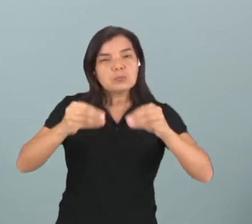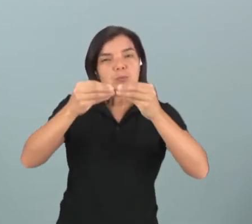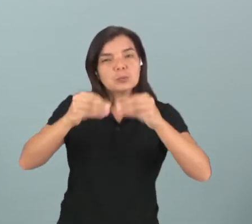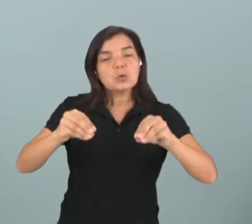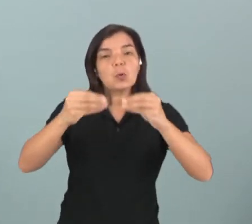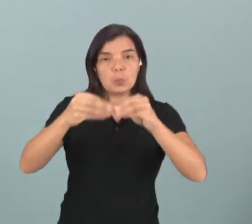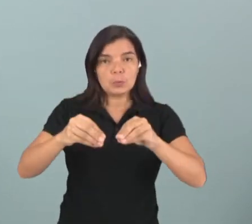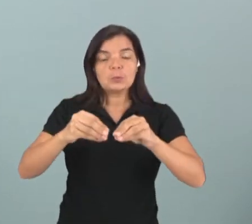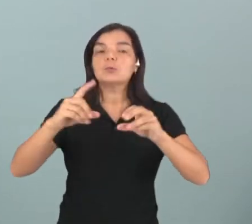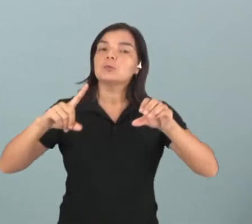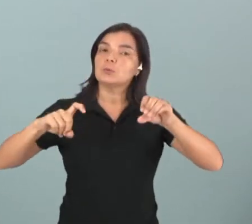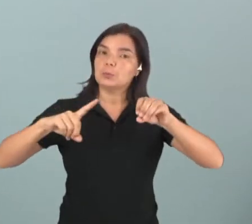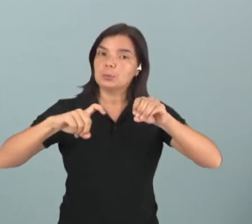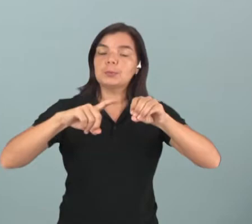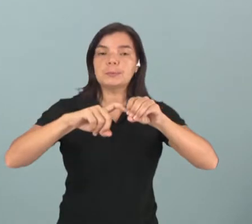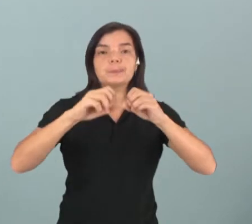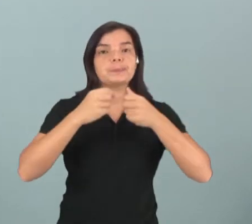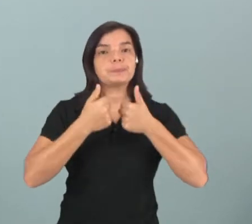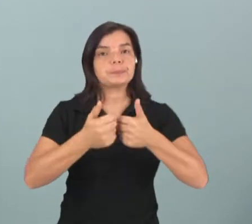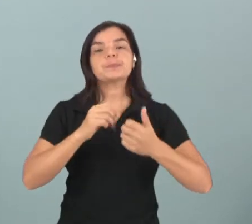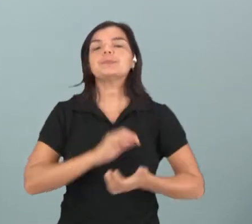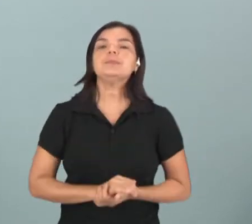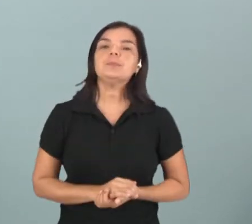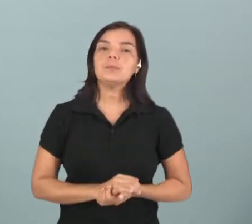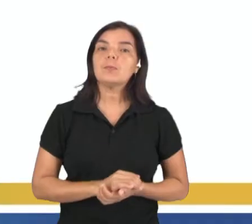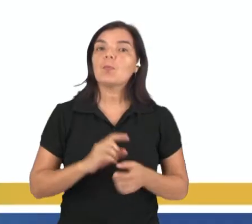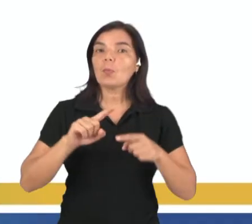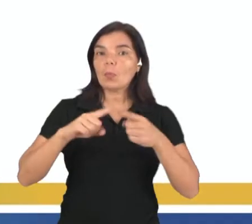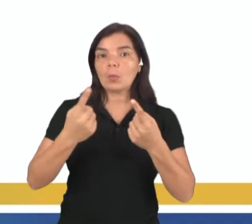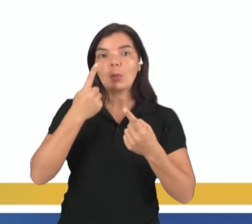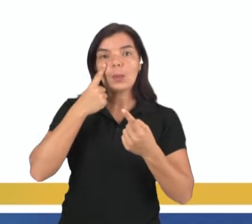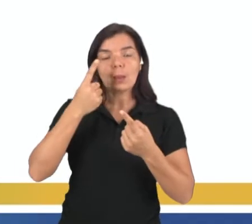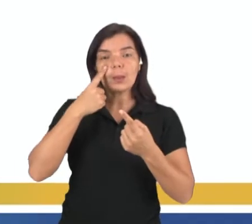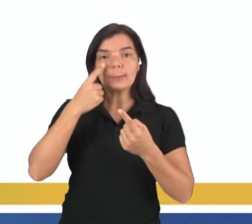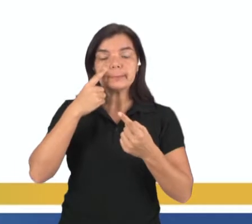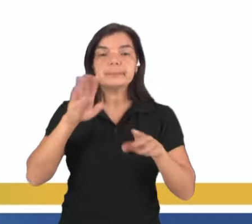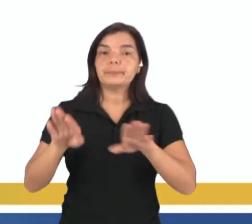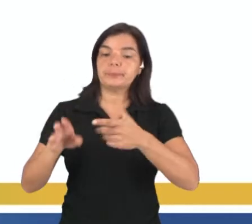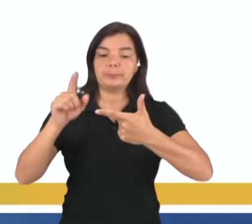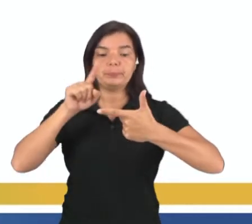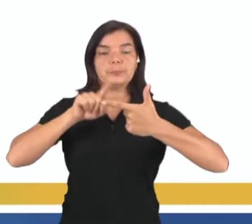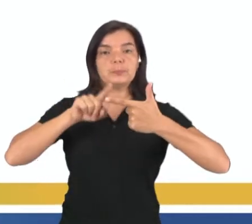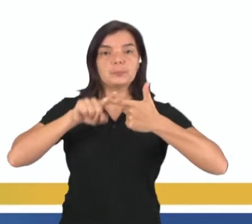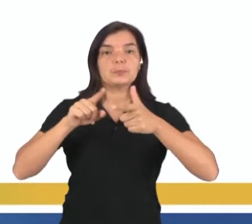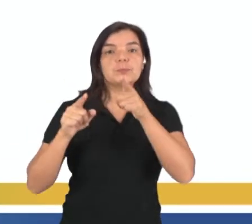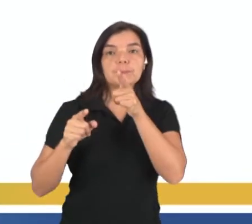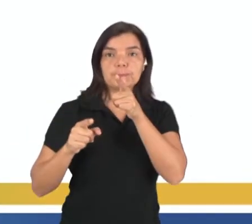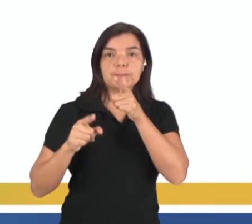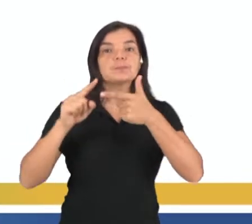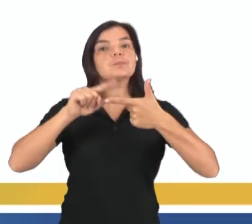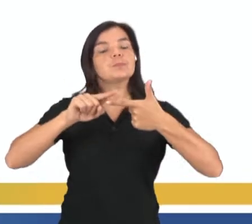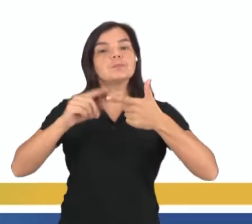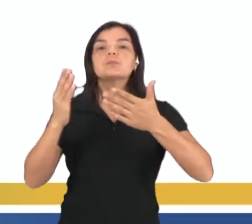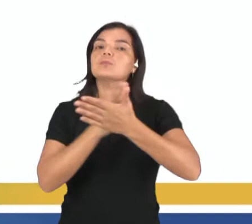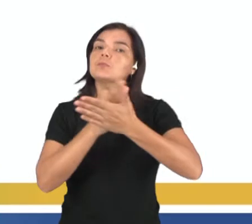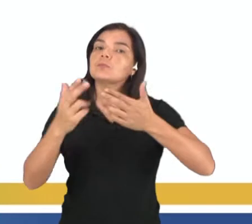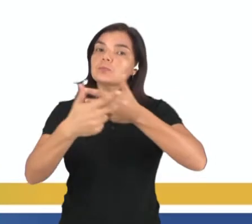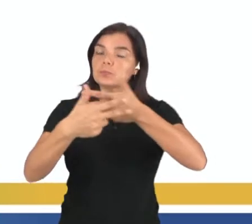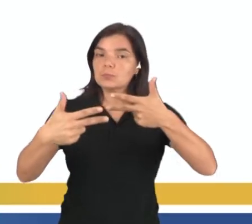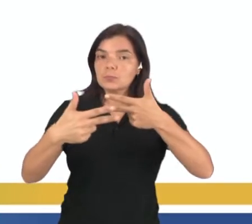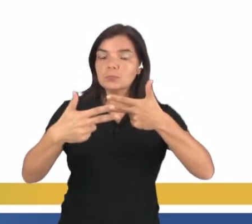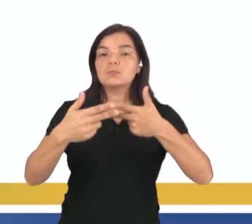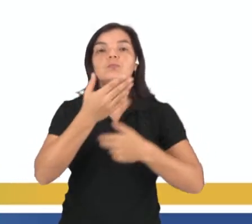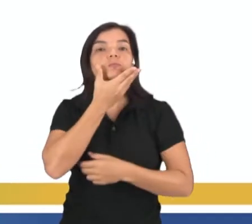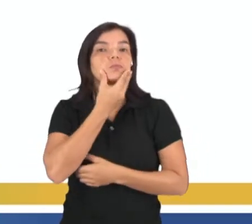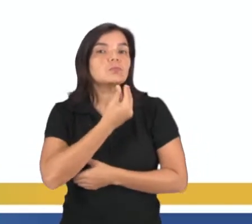o funcionamento dos espermatozoides, tá? E ali voltando com relação ao pênis, existem alguns casos em